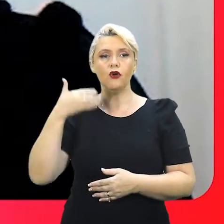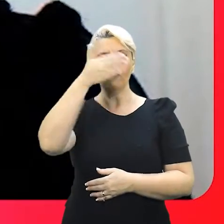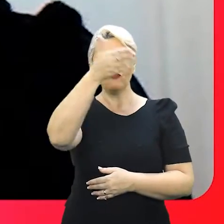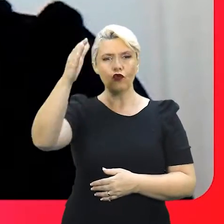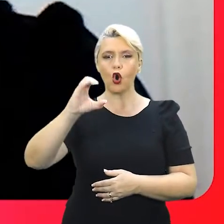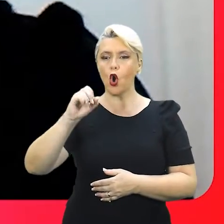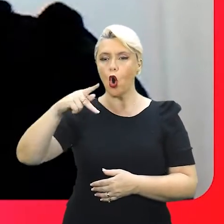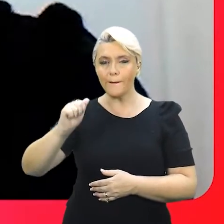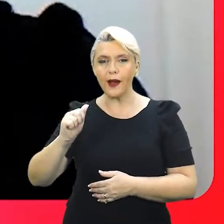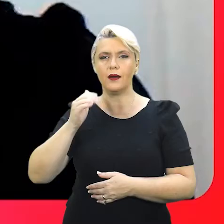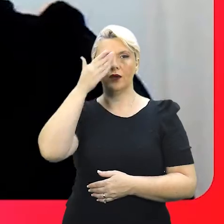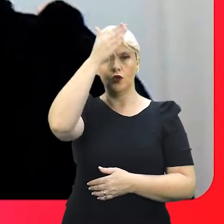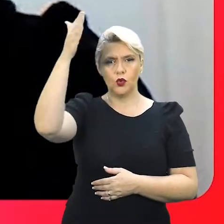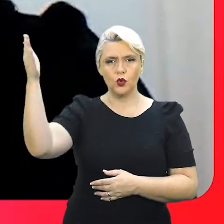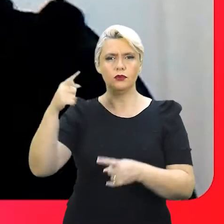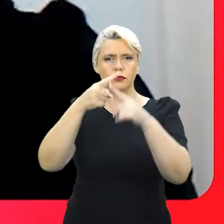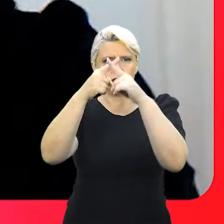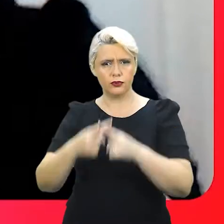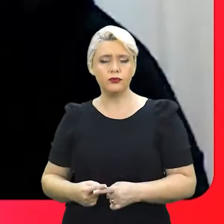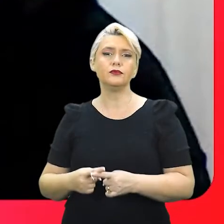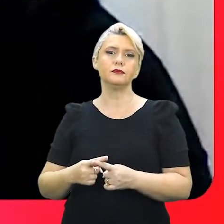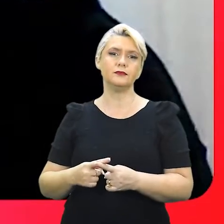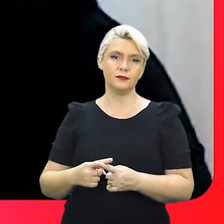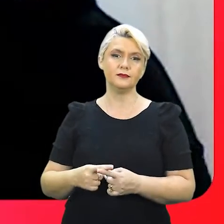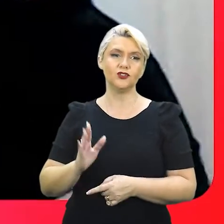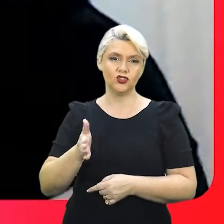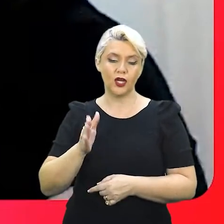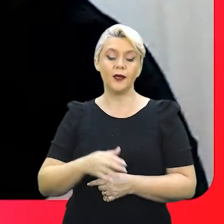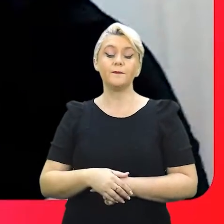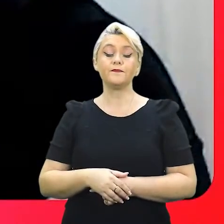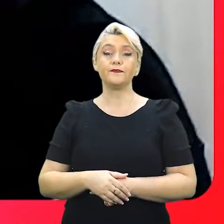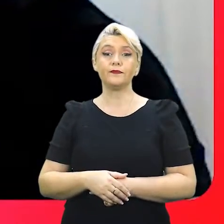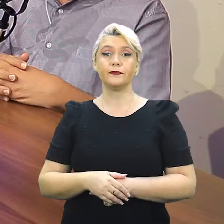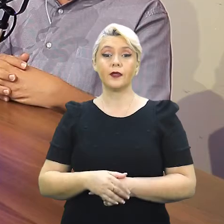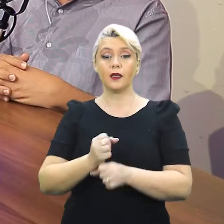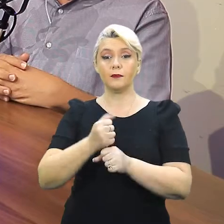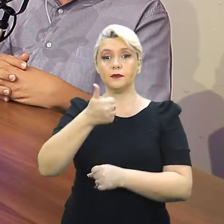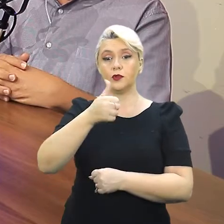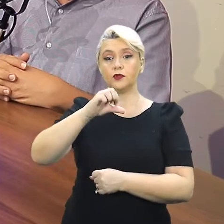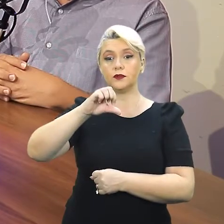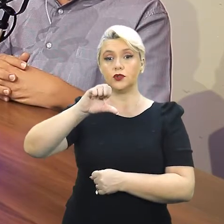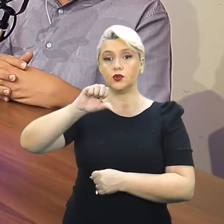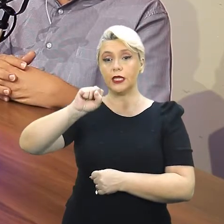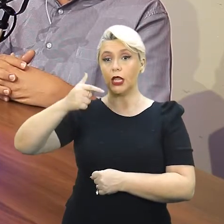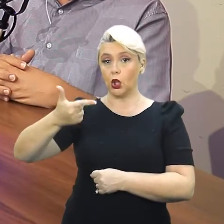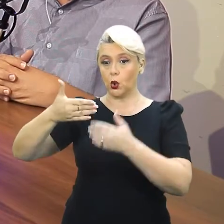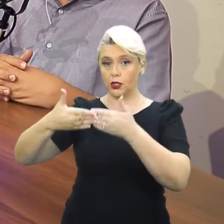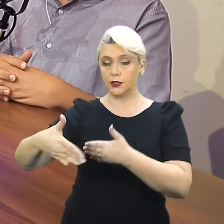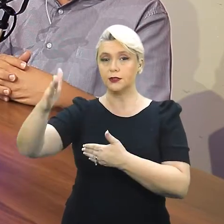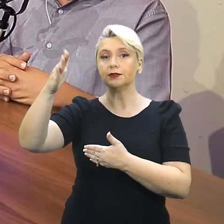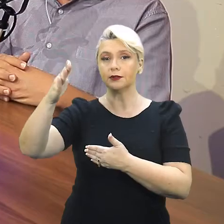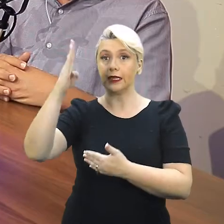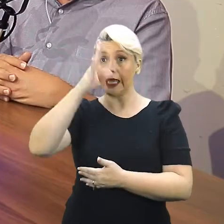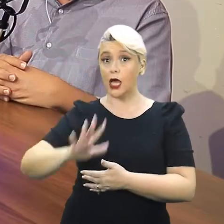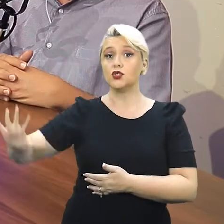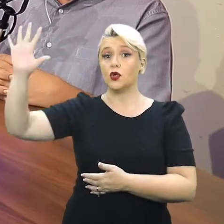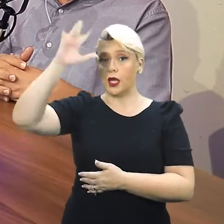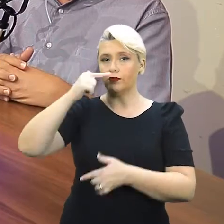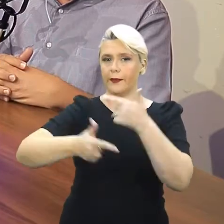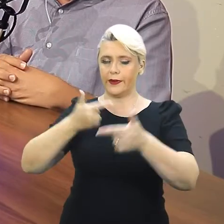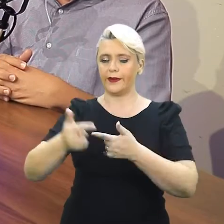Mundo, eliminatórias, e tendo aí já a partir de 82 uma carreira nacional,